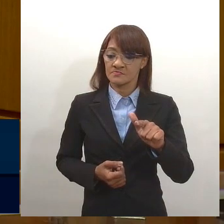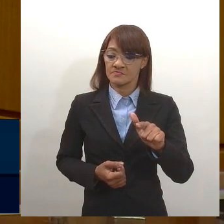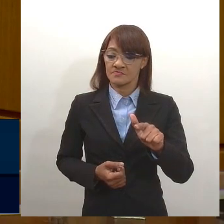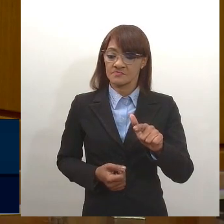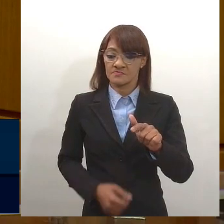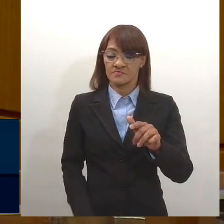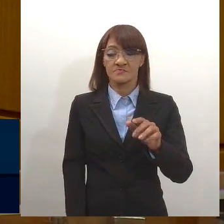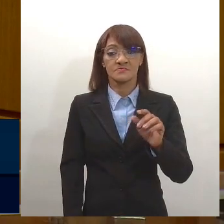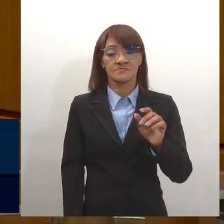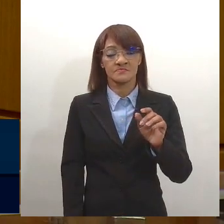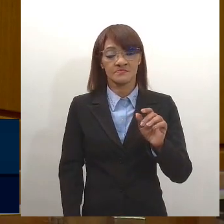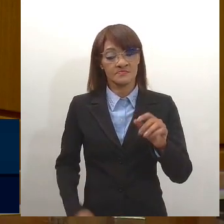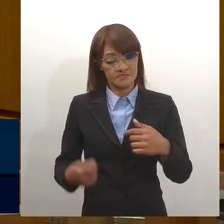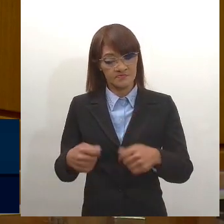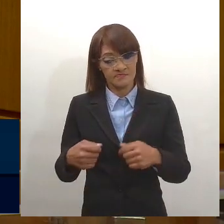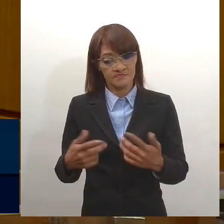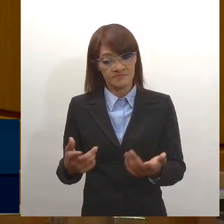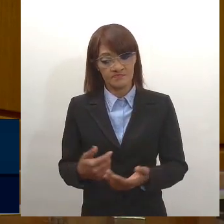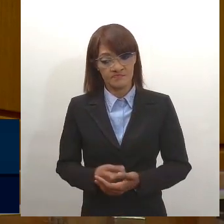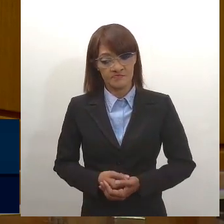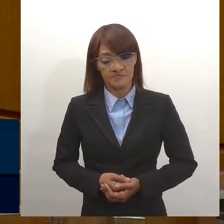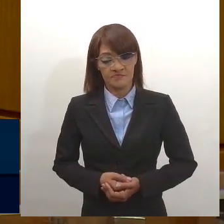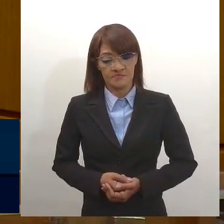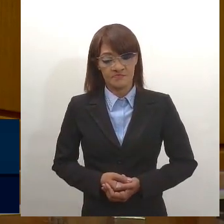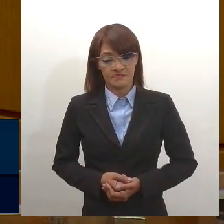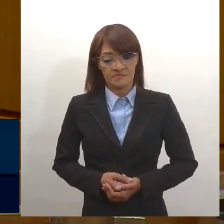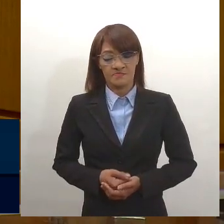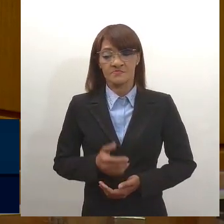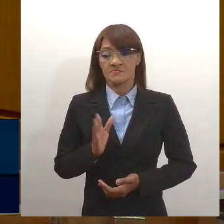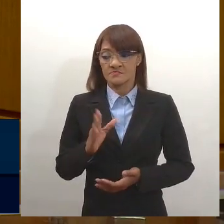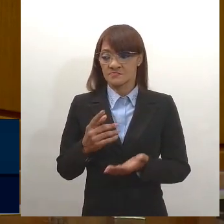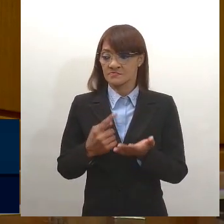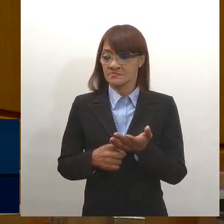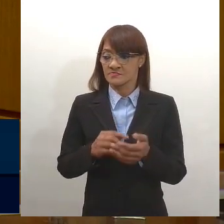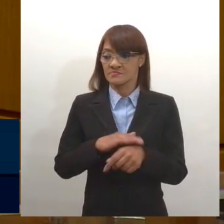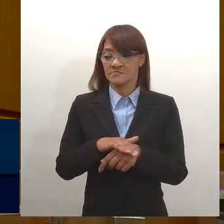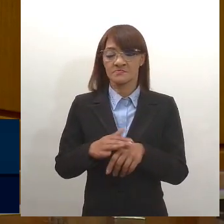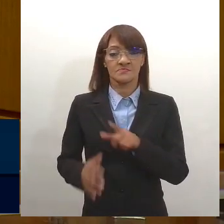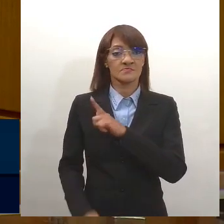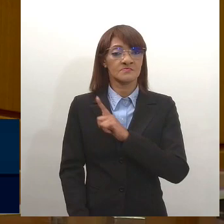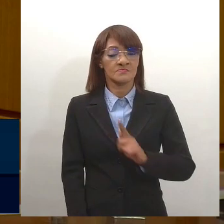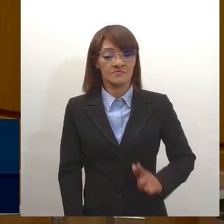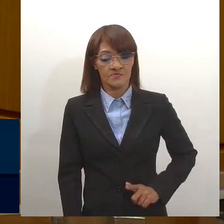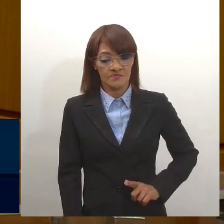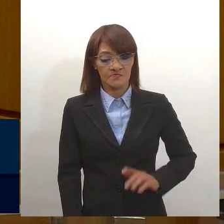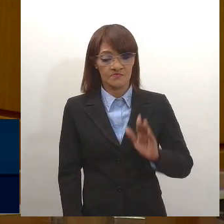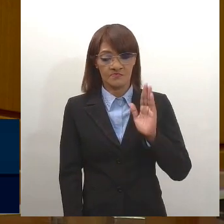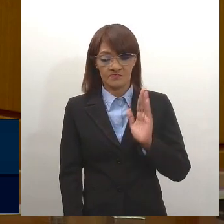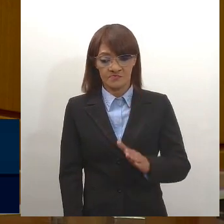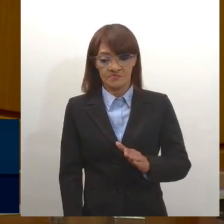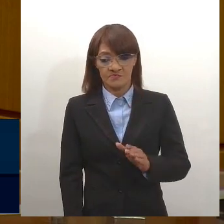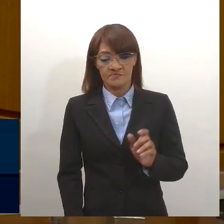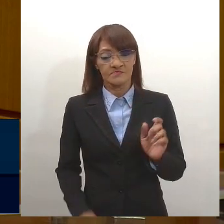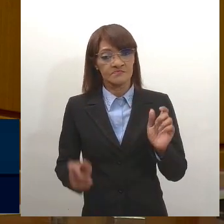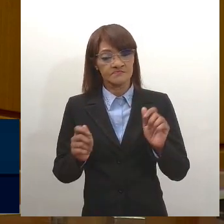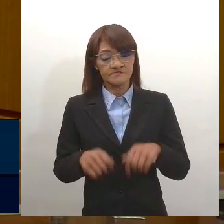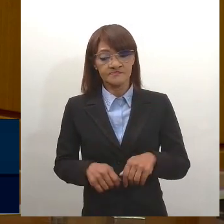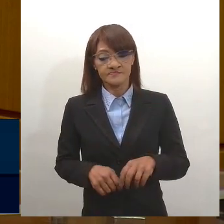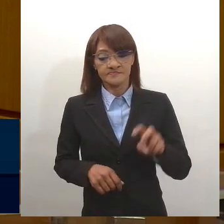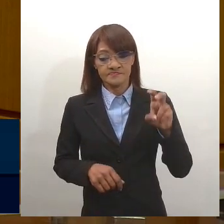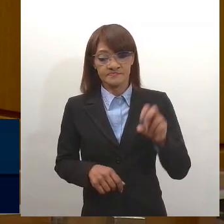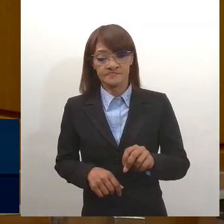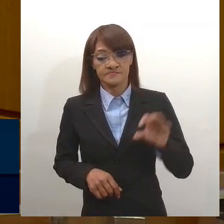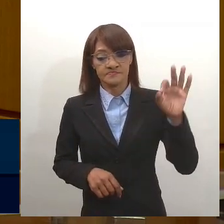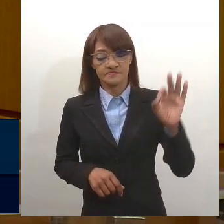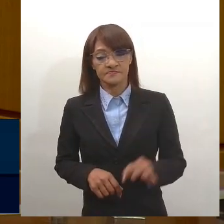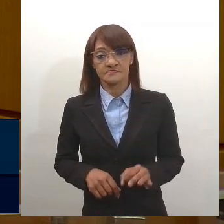aí eu trato com a DES e trato com o governador, para a gente colocar parte desses outros 50%, ou todo, para que a gente